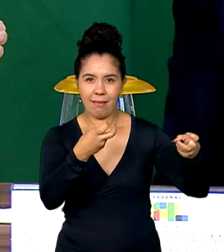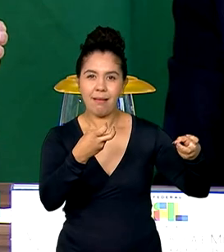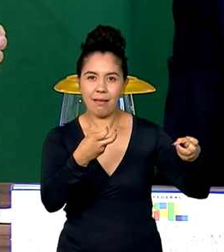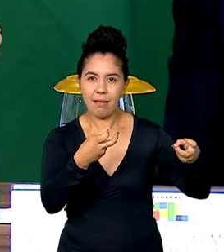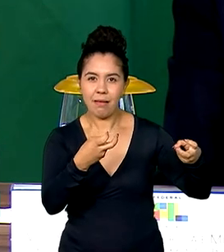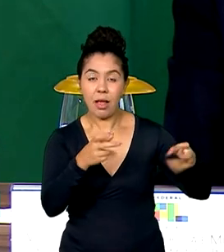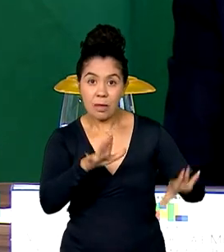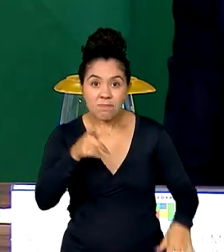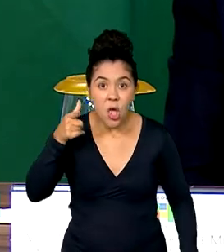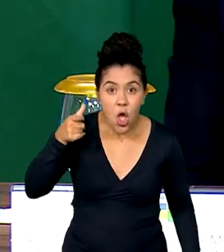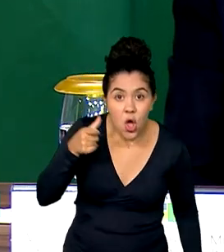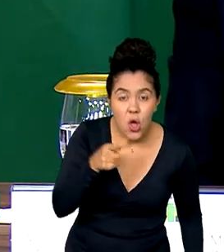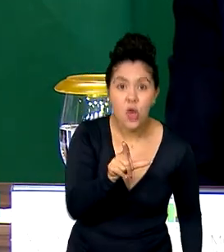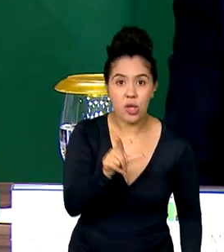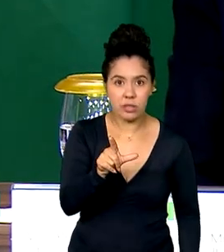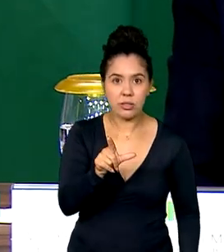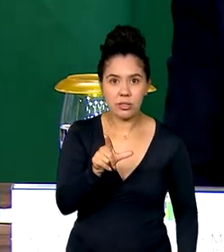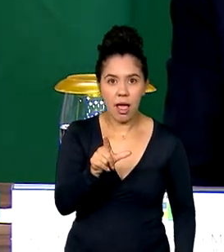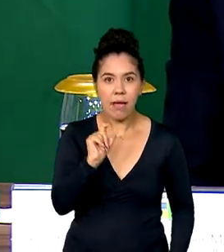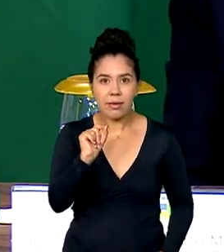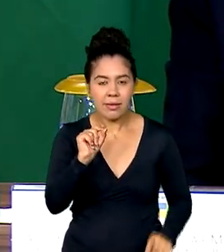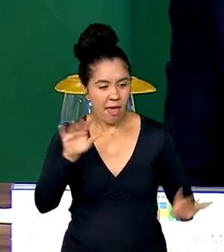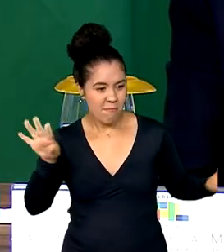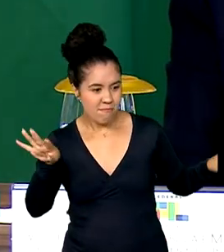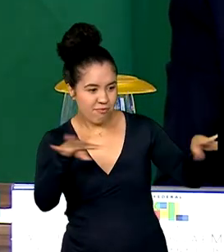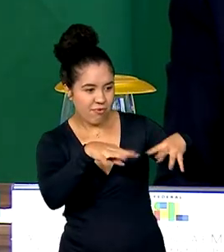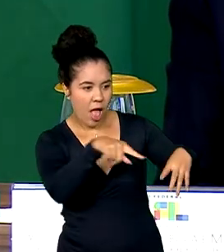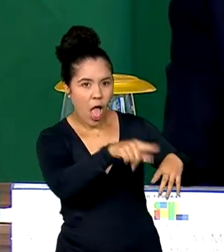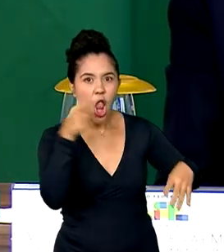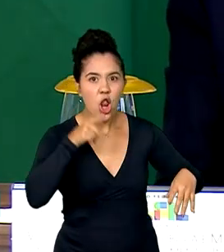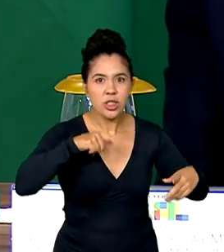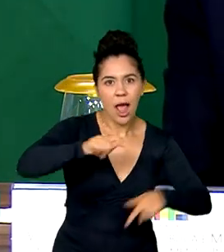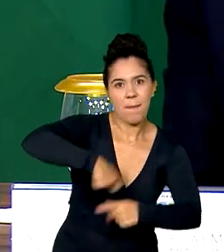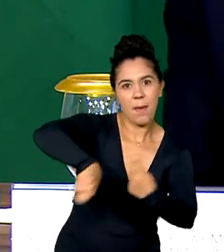a gente consegue fazer com que os invisíveis sejam enxergados, a coisa melhora.